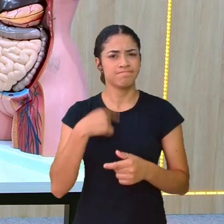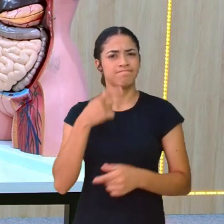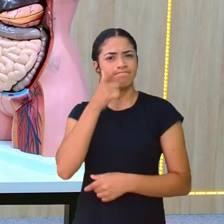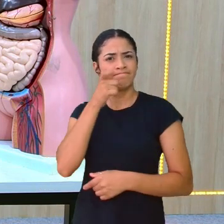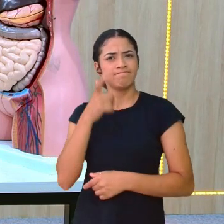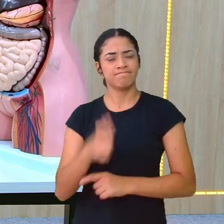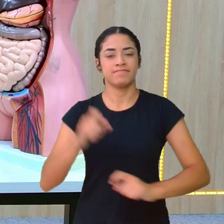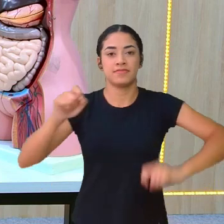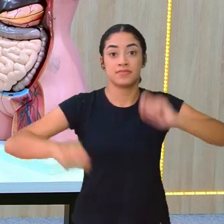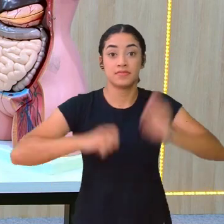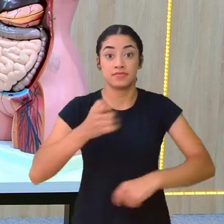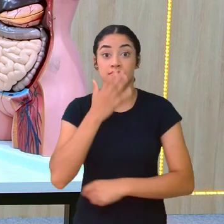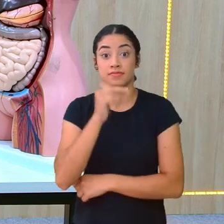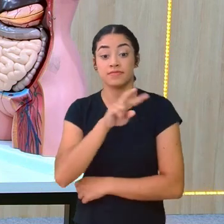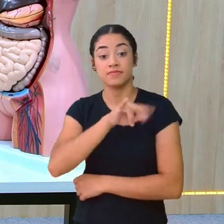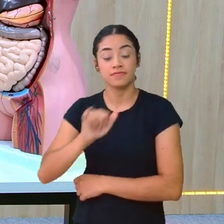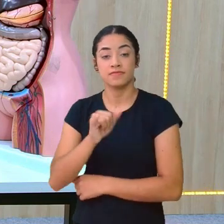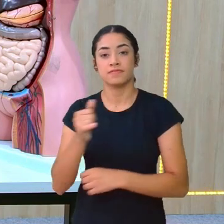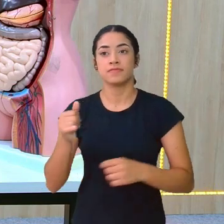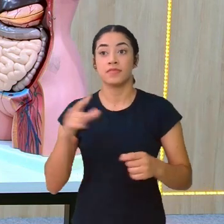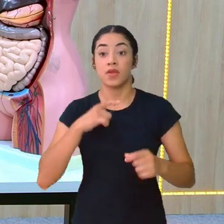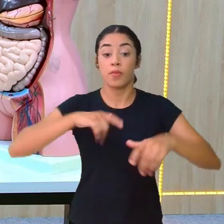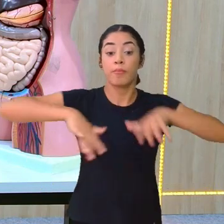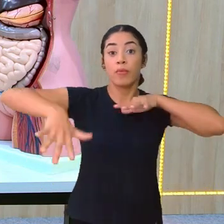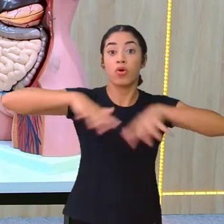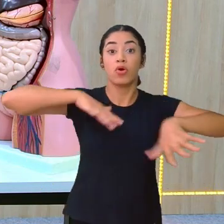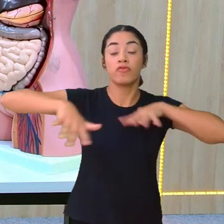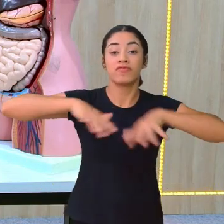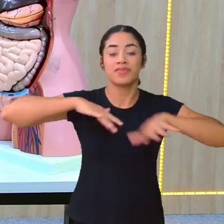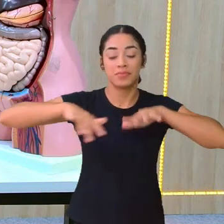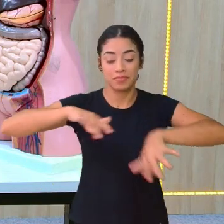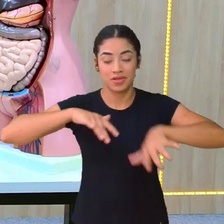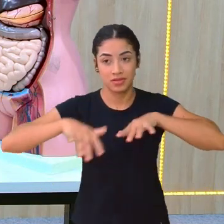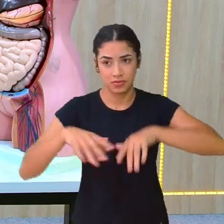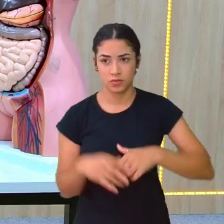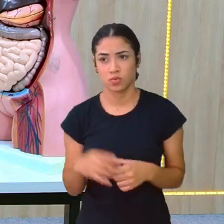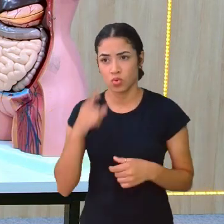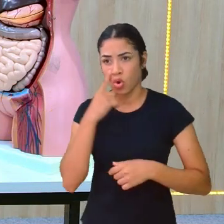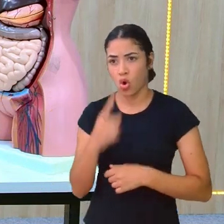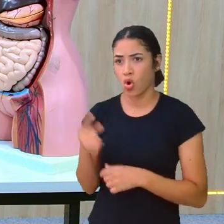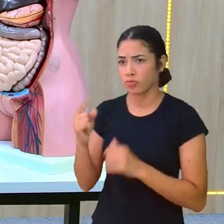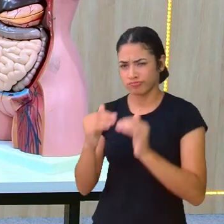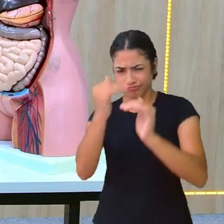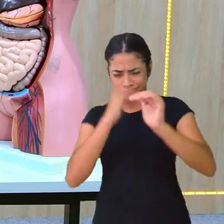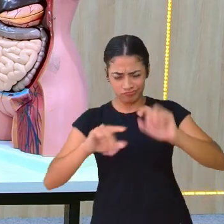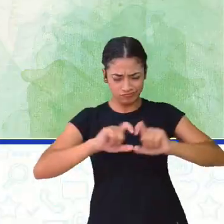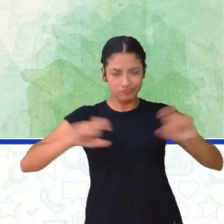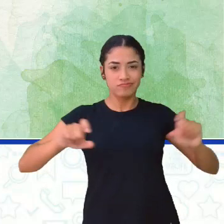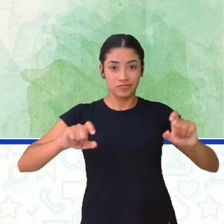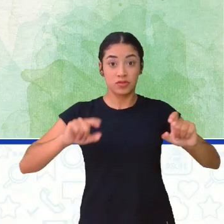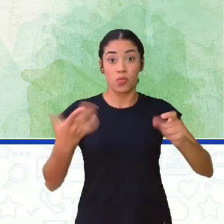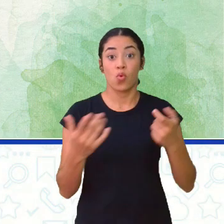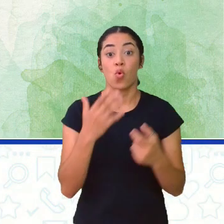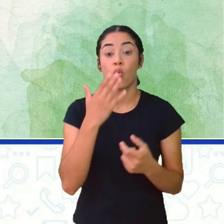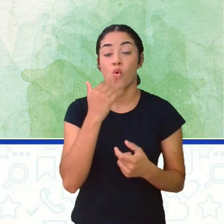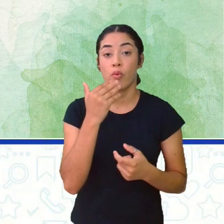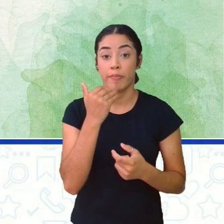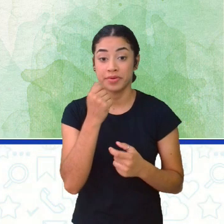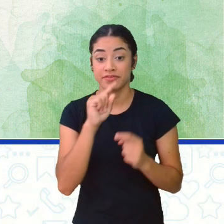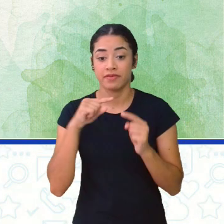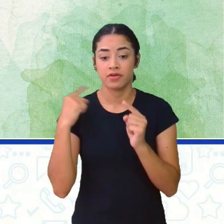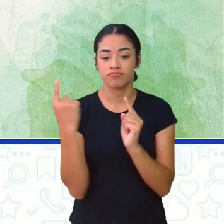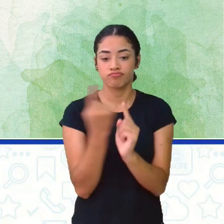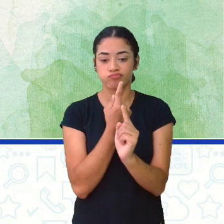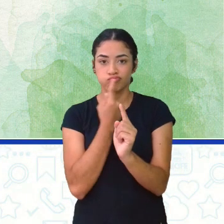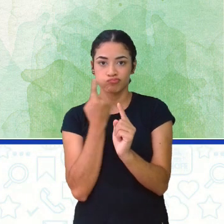Ali o alimento vai passar por um movimento chamado movimento peristáltico. O alimento ele vai girar em torno dele